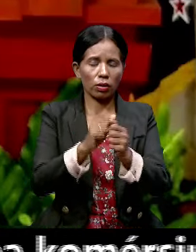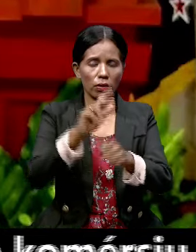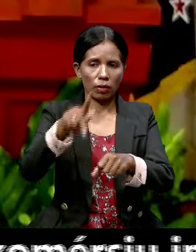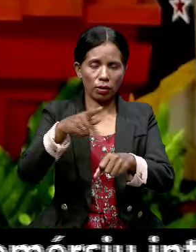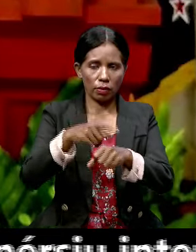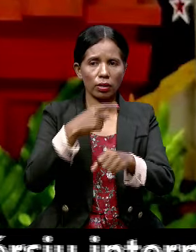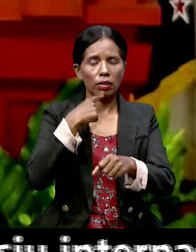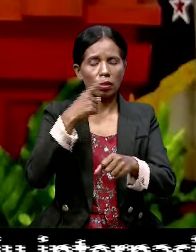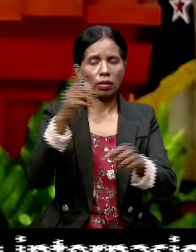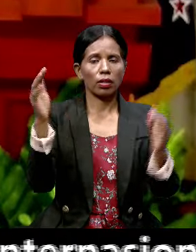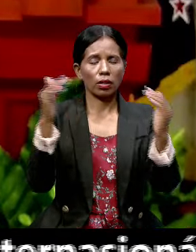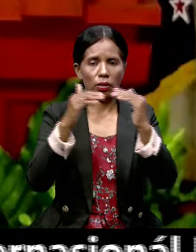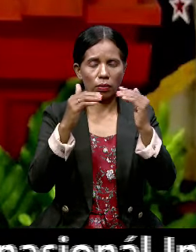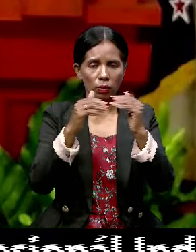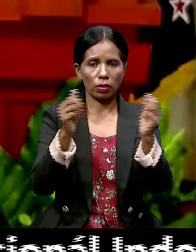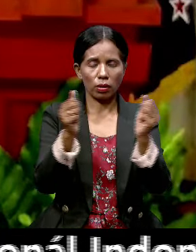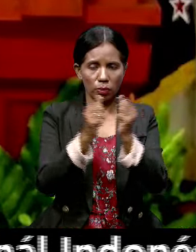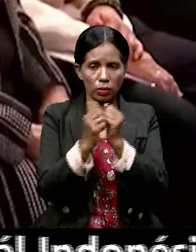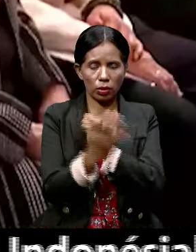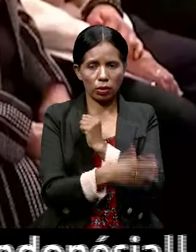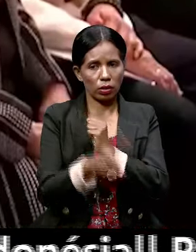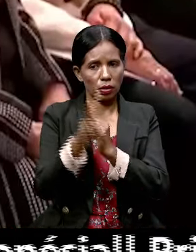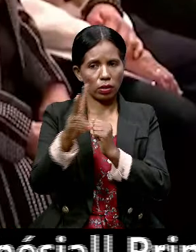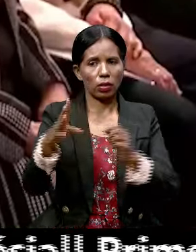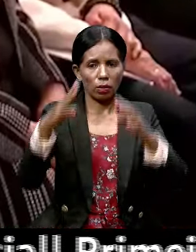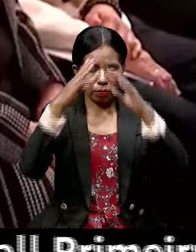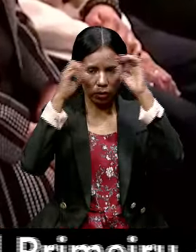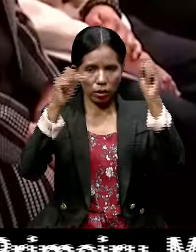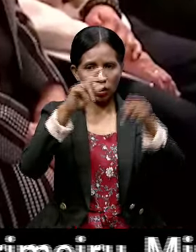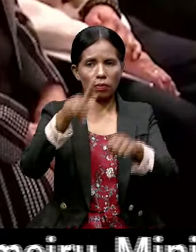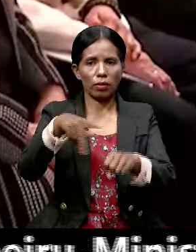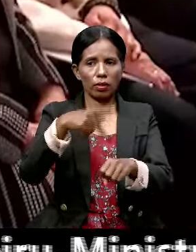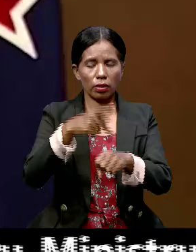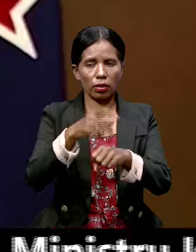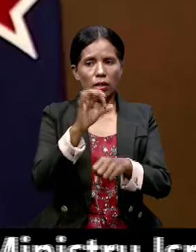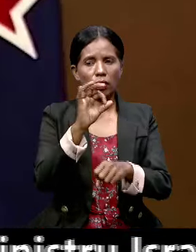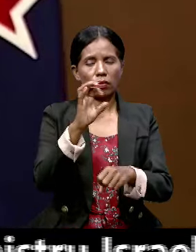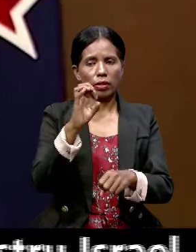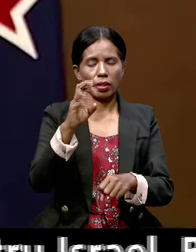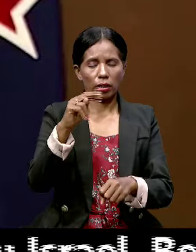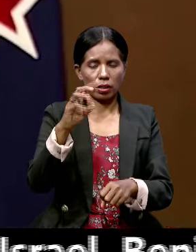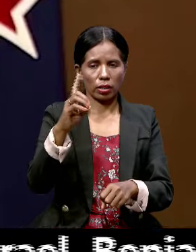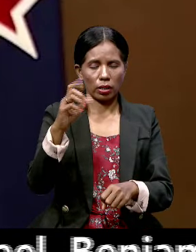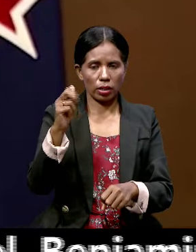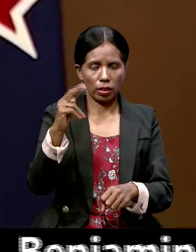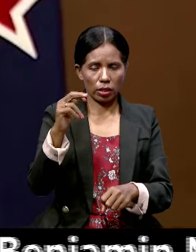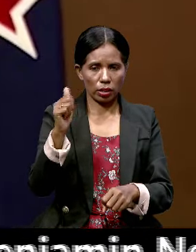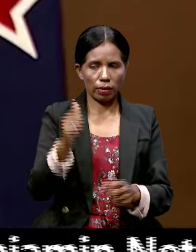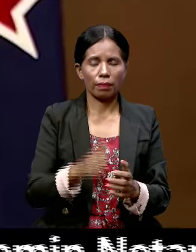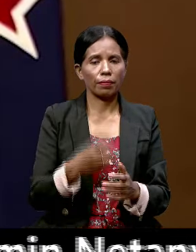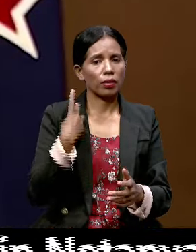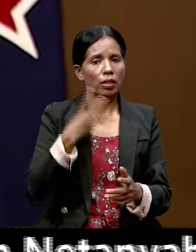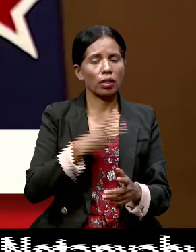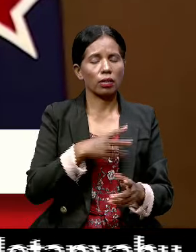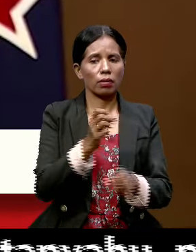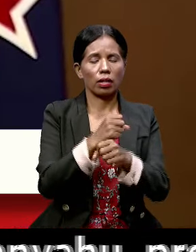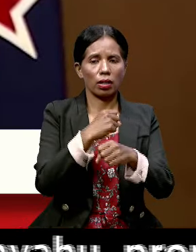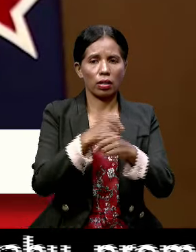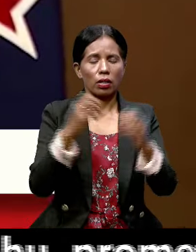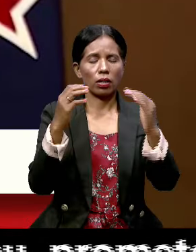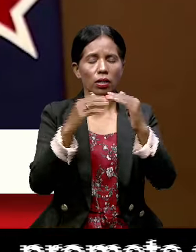HTT já foi em reunião bilateral com o presidente Filipina Ferdinand Marcos Jr. We will cement. E temos a loroteu ida